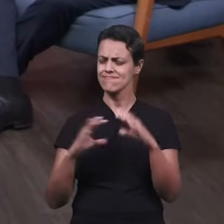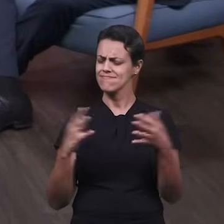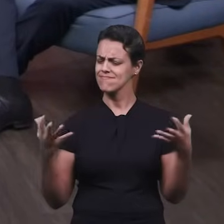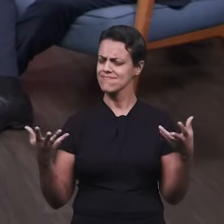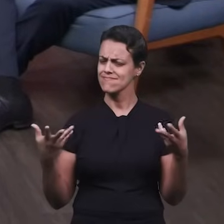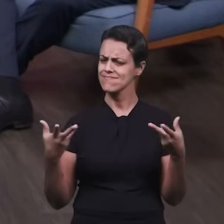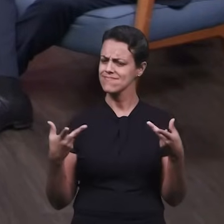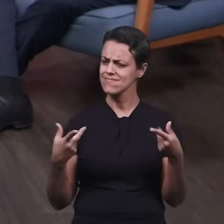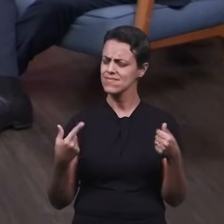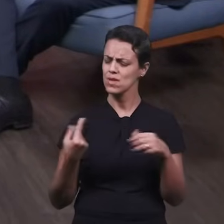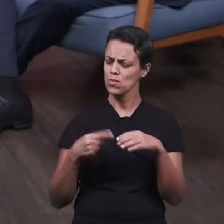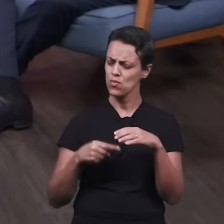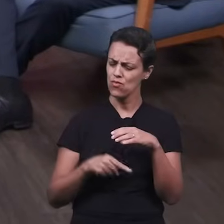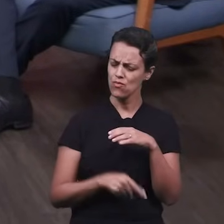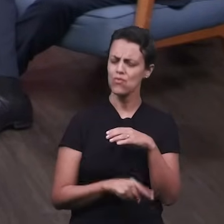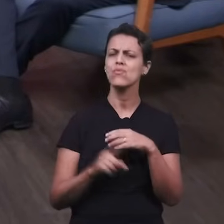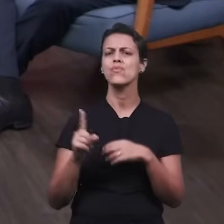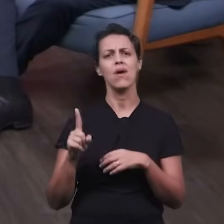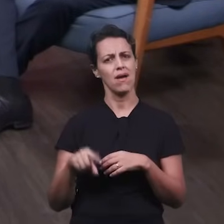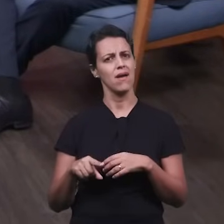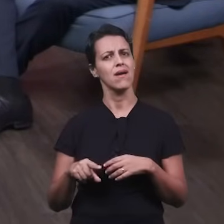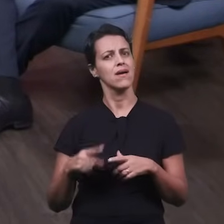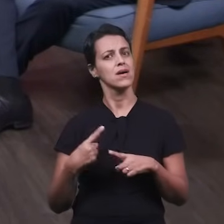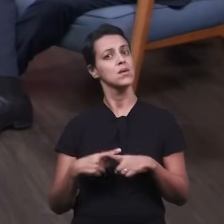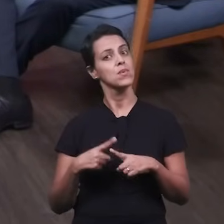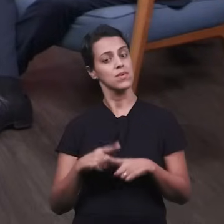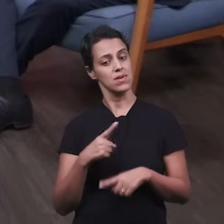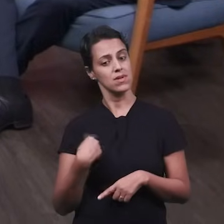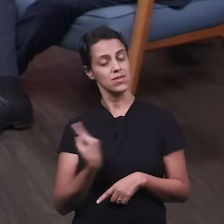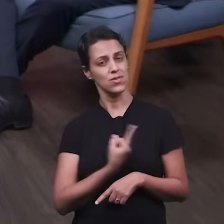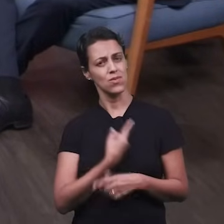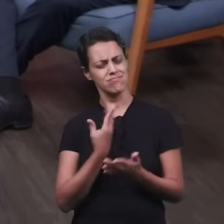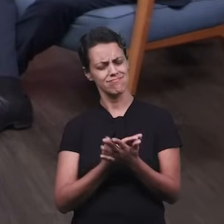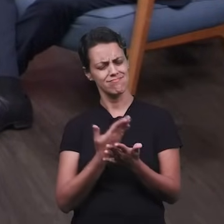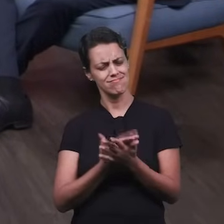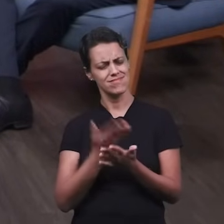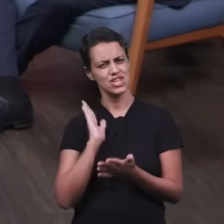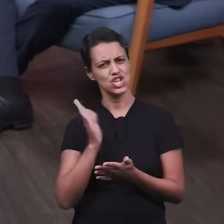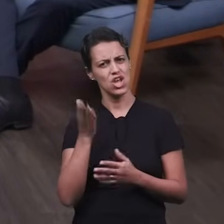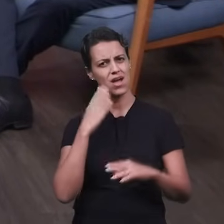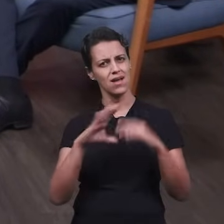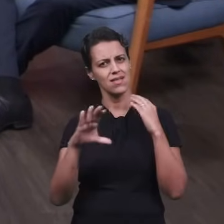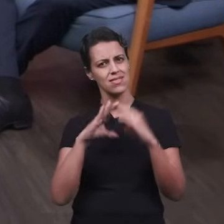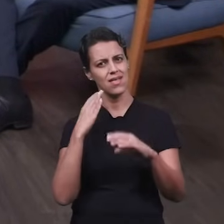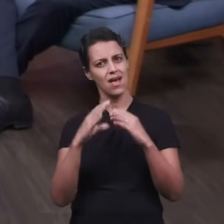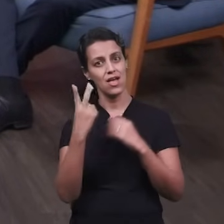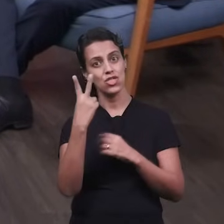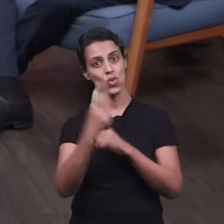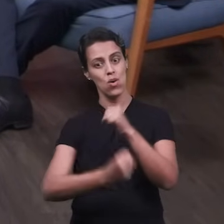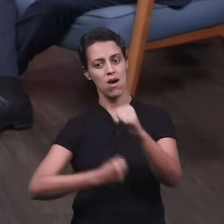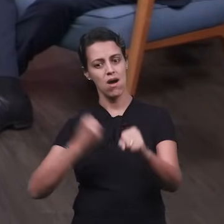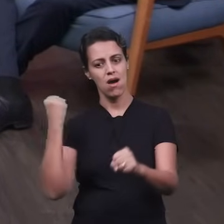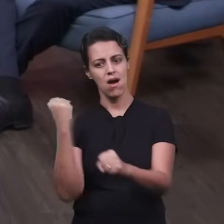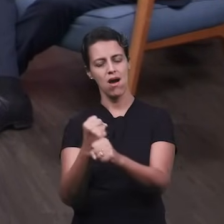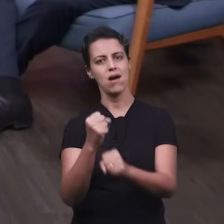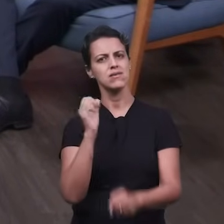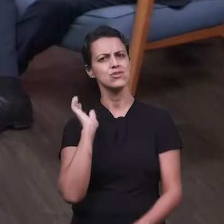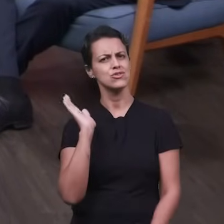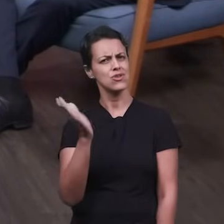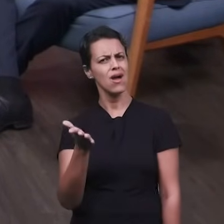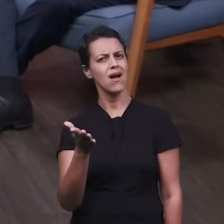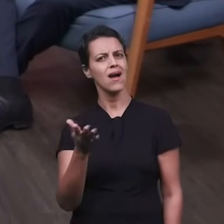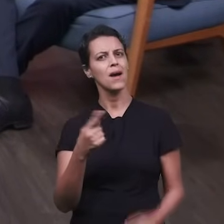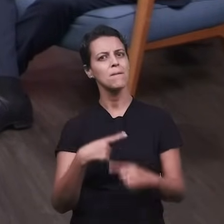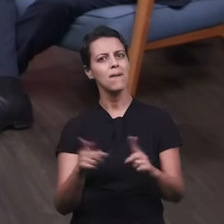tão maravilhoso, tão profundo para nós, que estamos dentro do livro de Cantares há 2 anos, e é algo que a